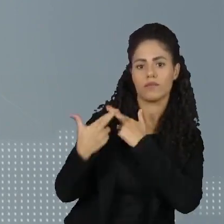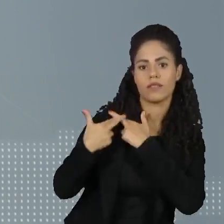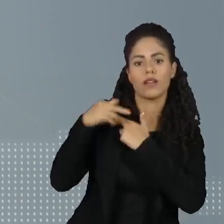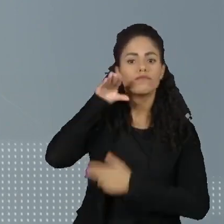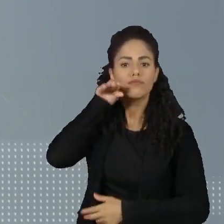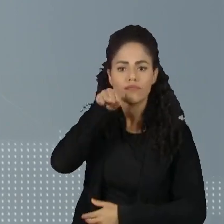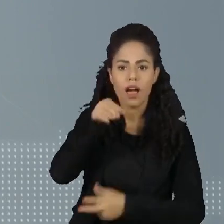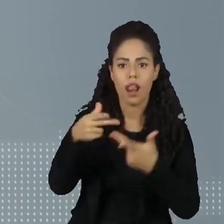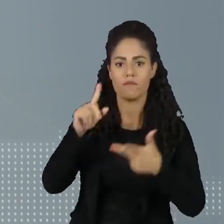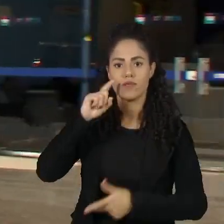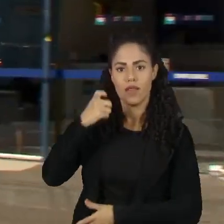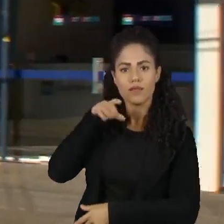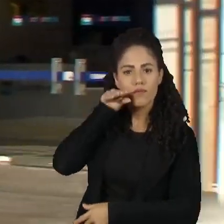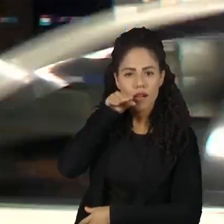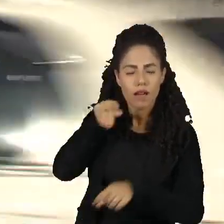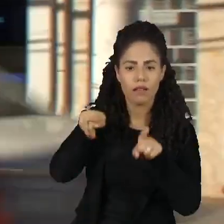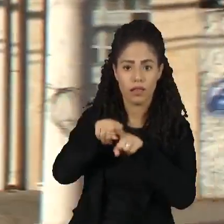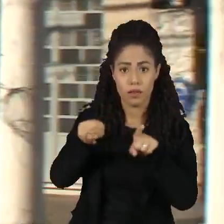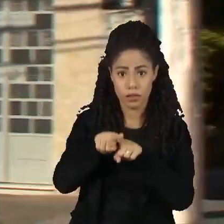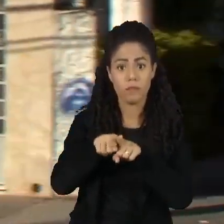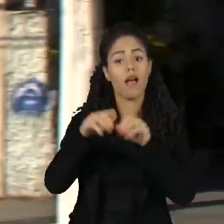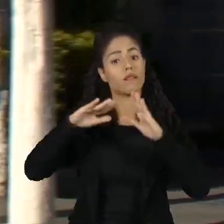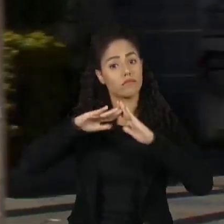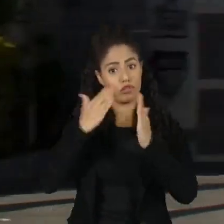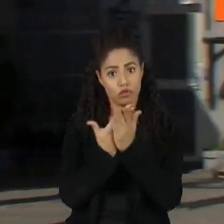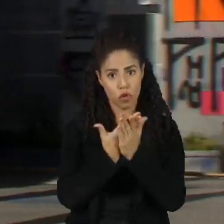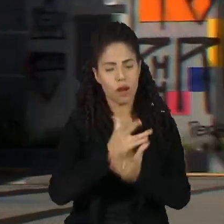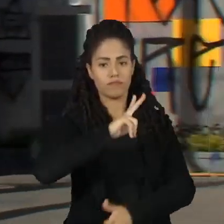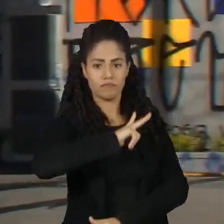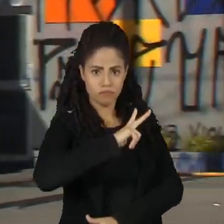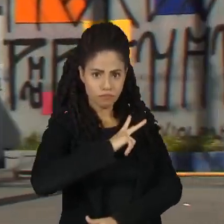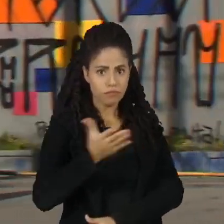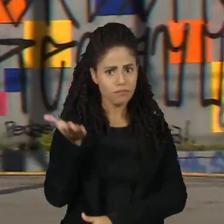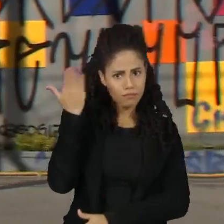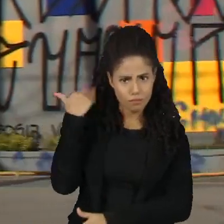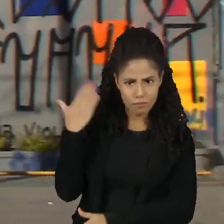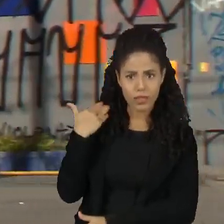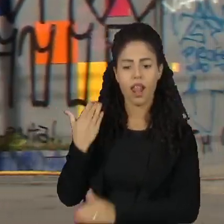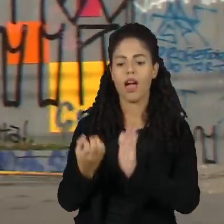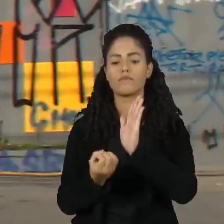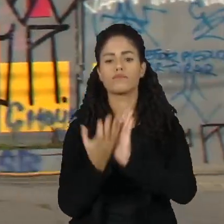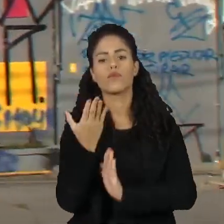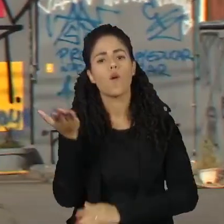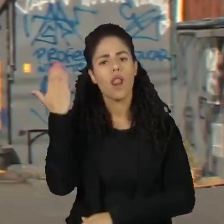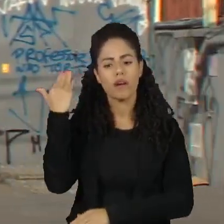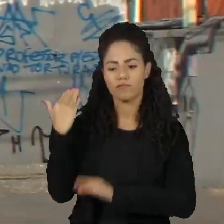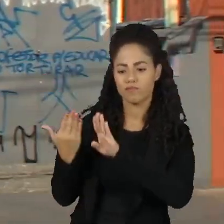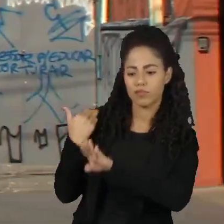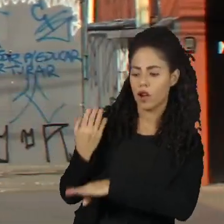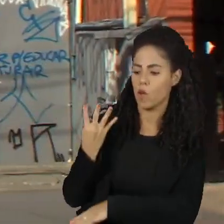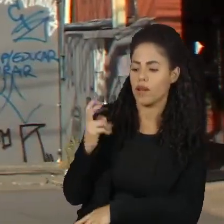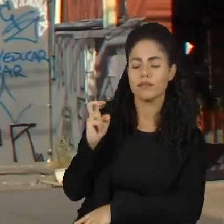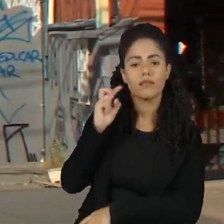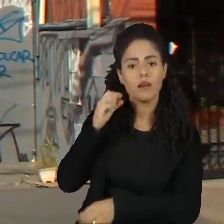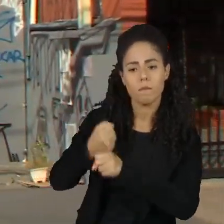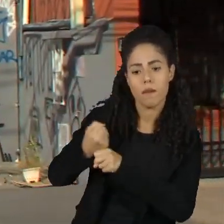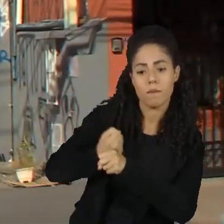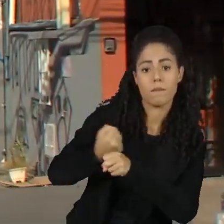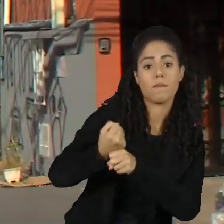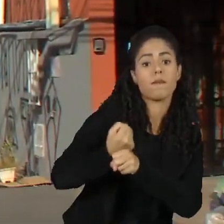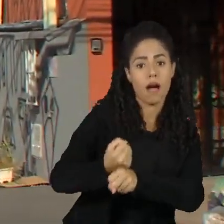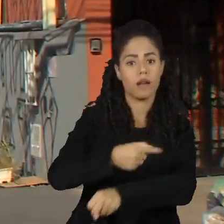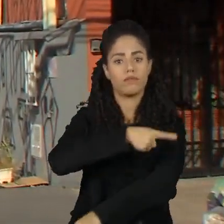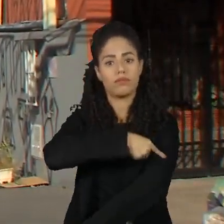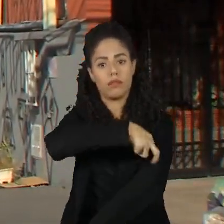ex-funcionários a escola Pequiá foi fundada a 45 anos e atende desde o ensino infantil até